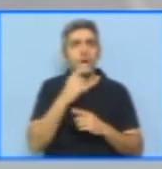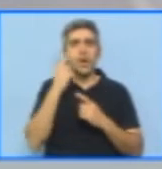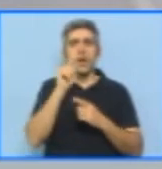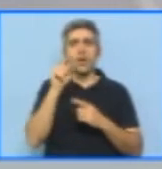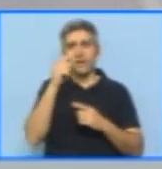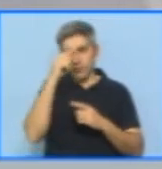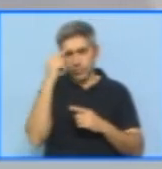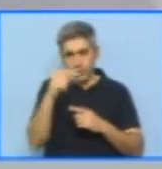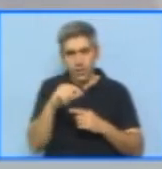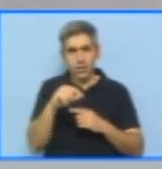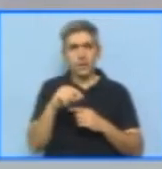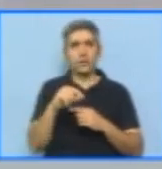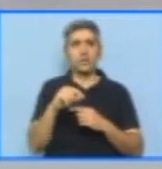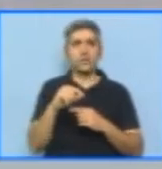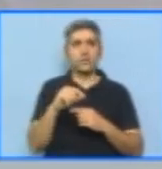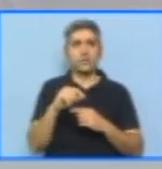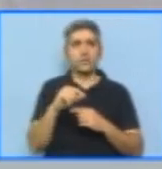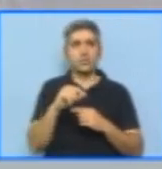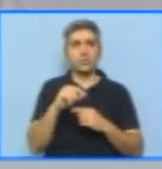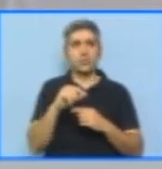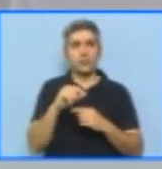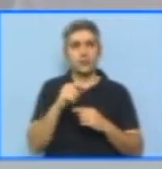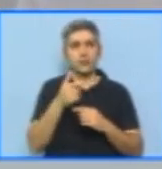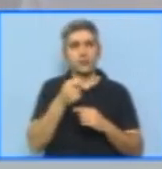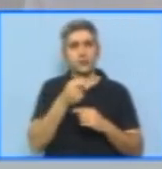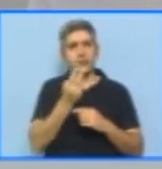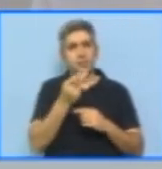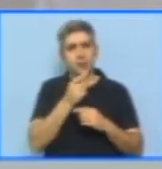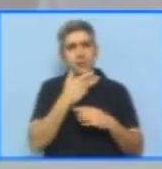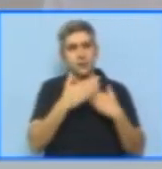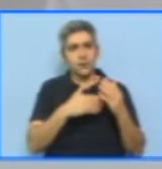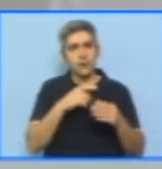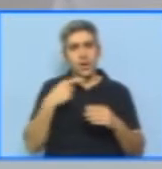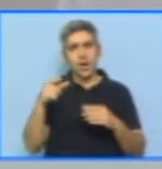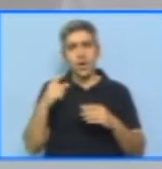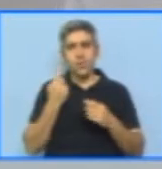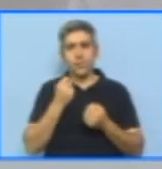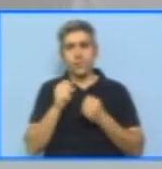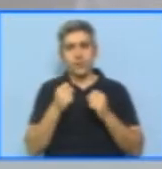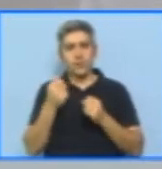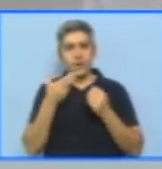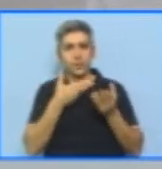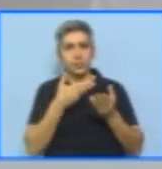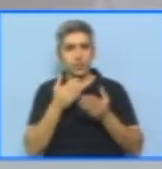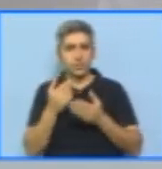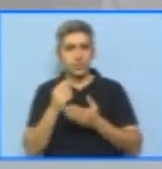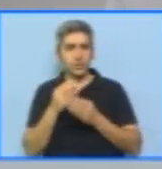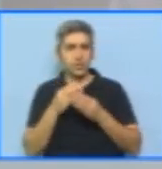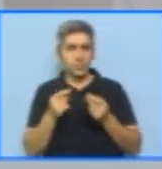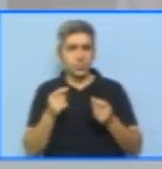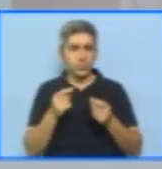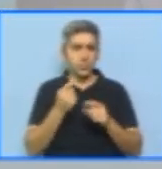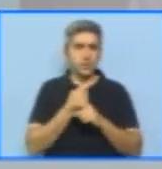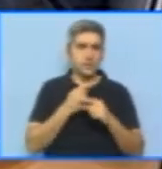está em dificuldade travada pelos nossos canais, há sempre alguém que cria um movimento de ajuda e de solução. Portanto, mesmo de uma coisa